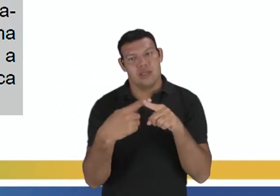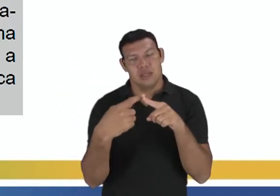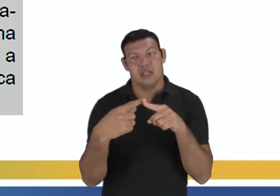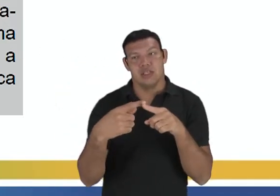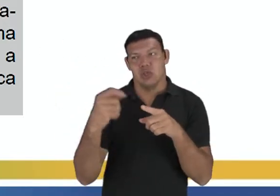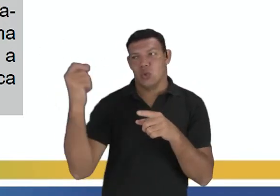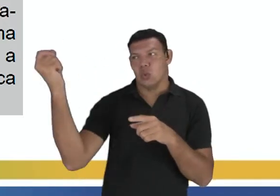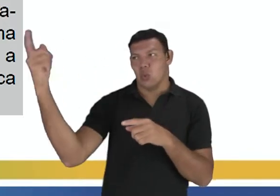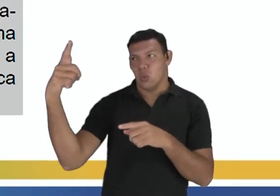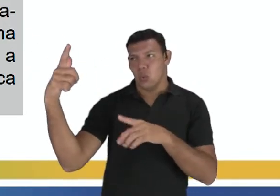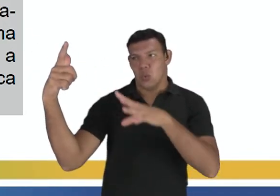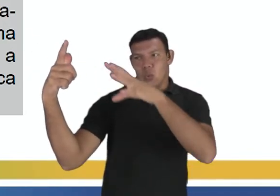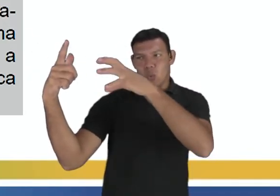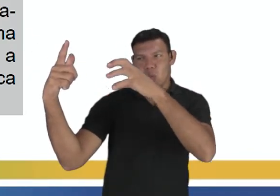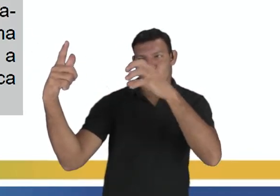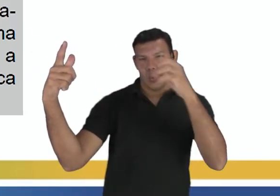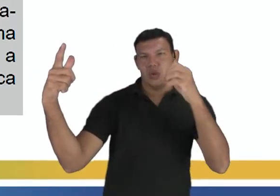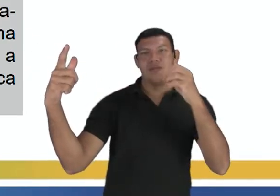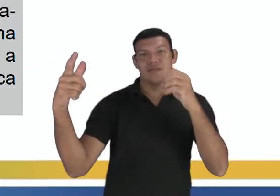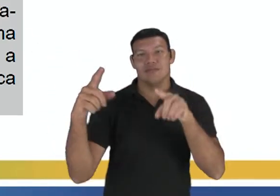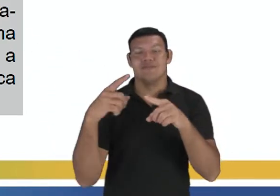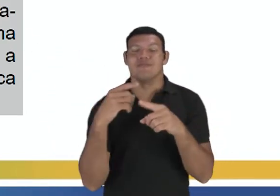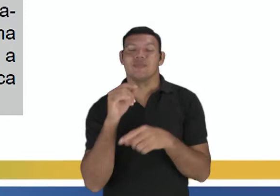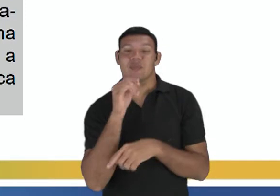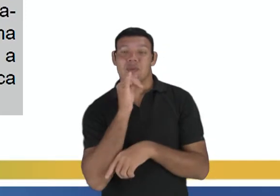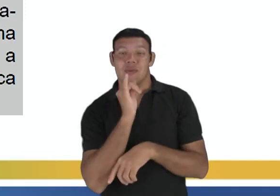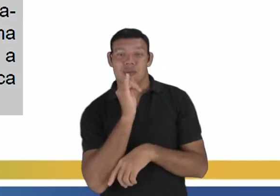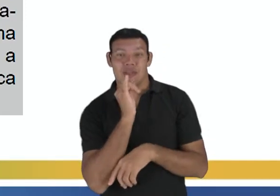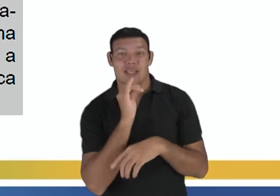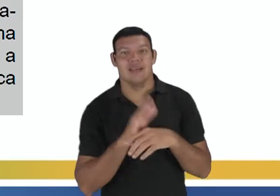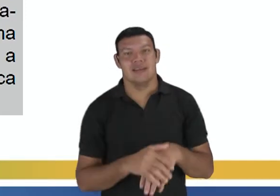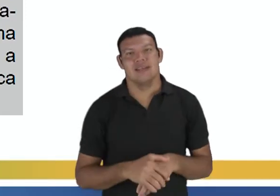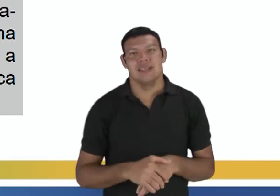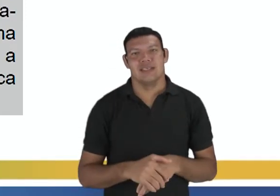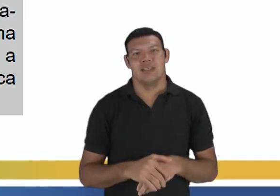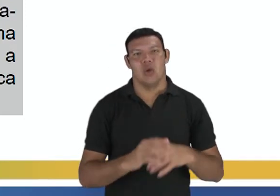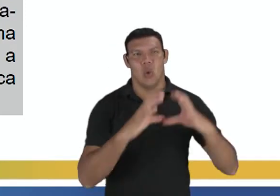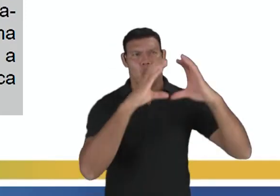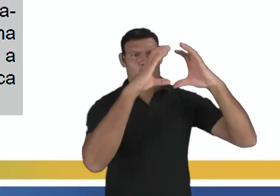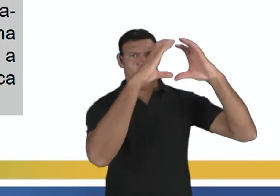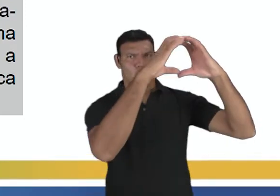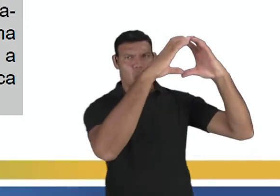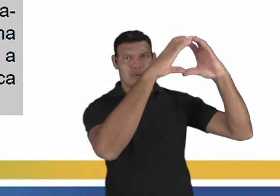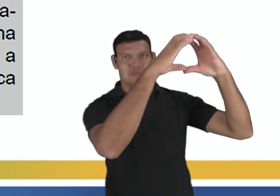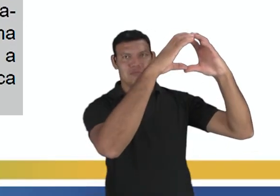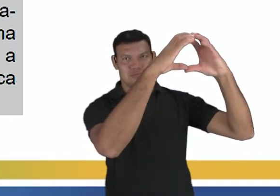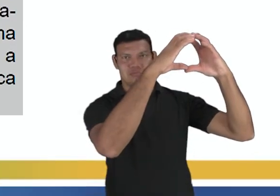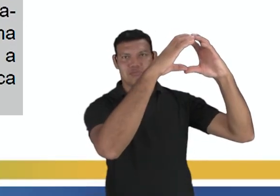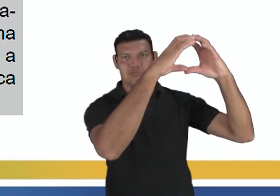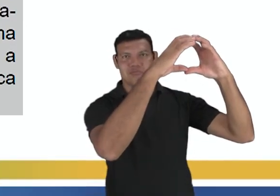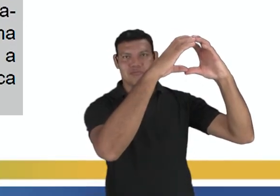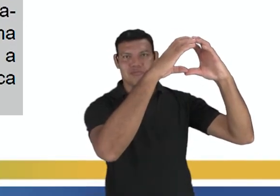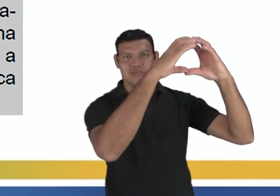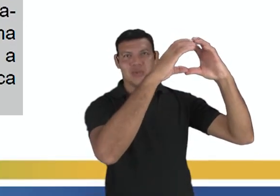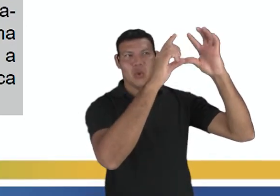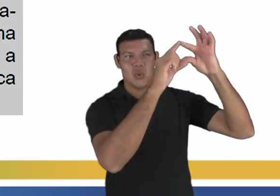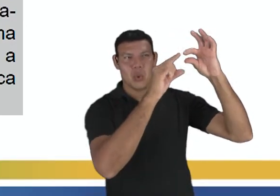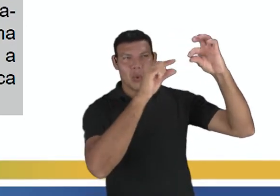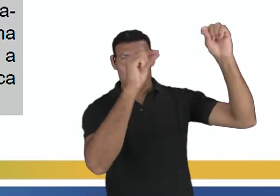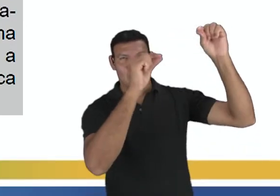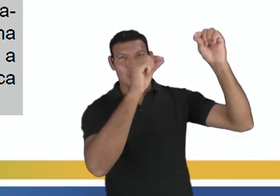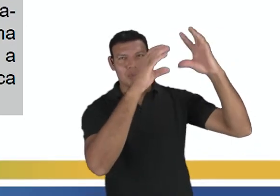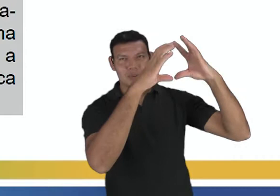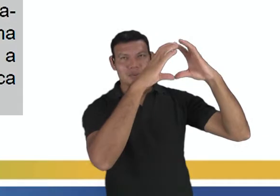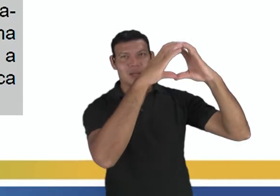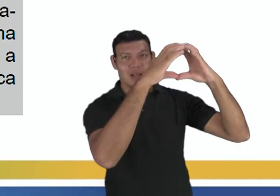tá? Então quando nós estamos aí numa noite de lua cheia, a gente costuma dizer, né, estou sob a luz do luar, mas na verdade, né, aquela luz